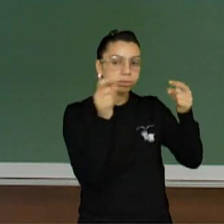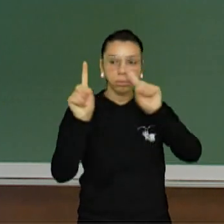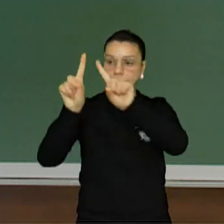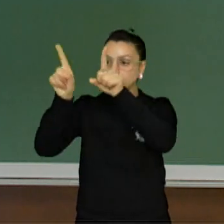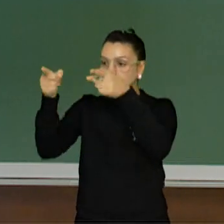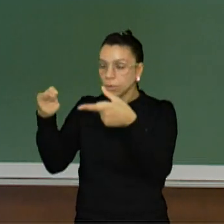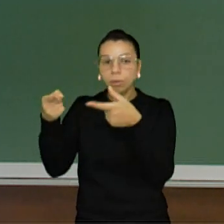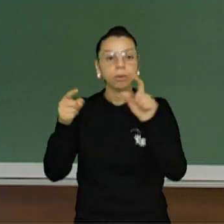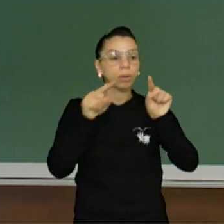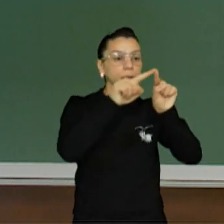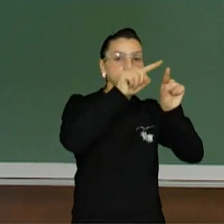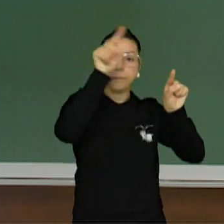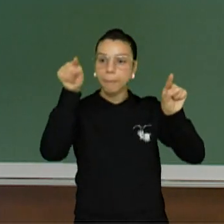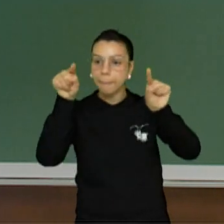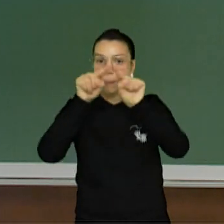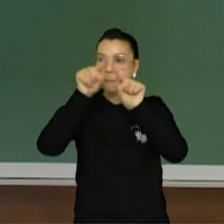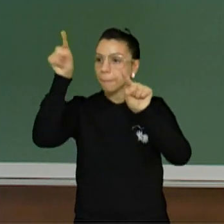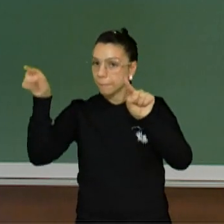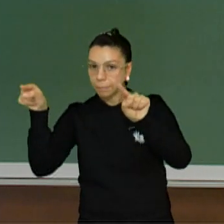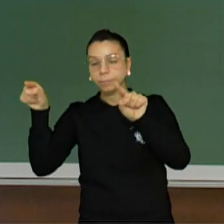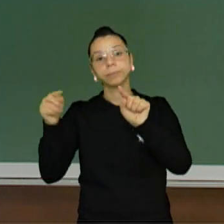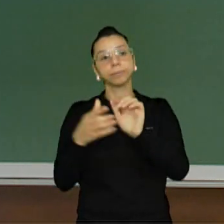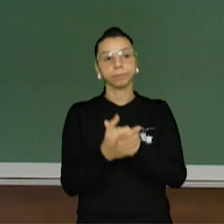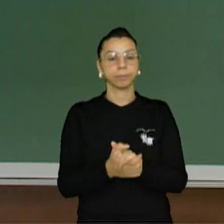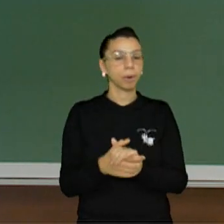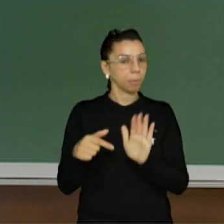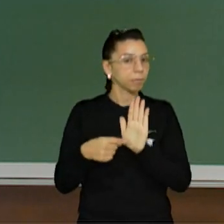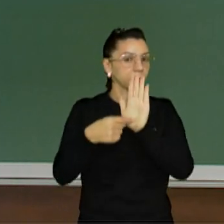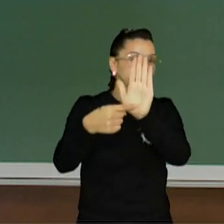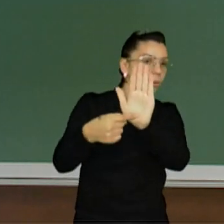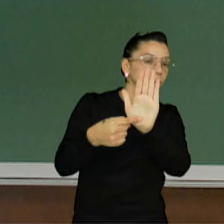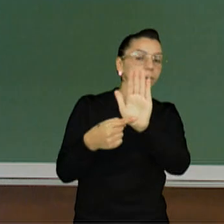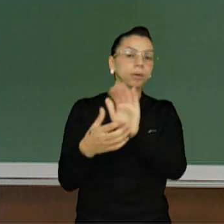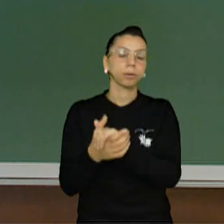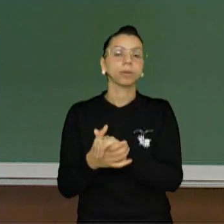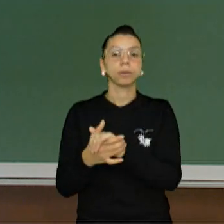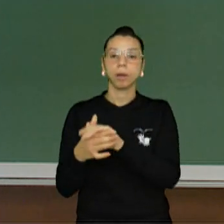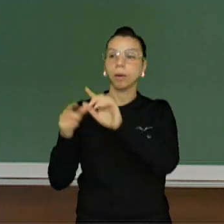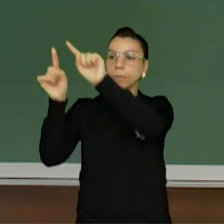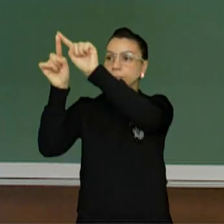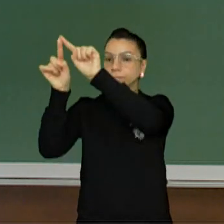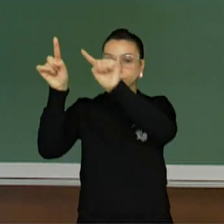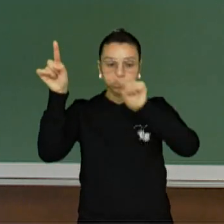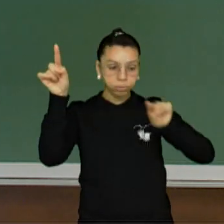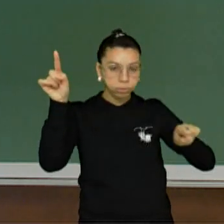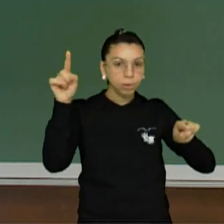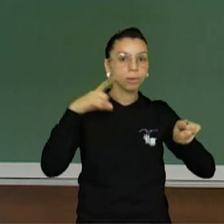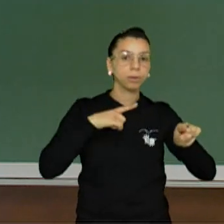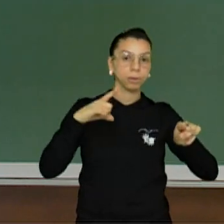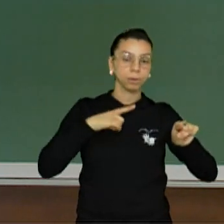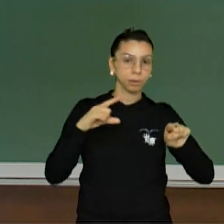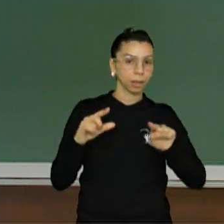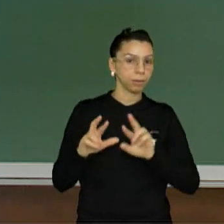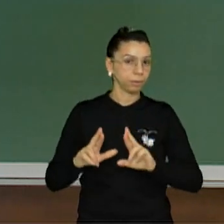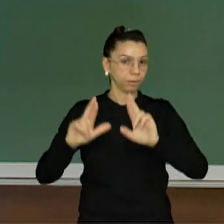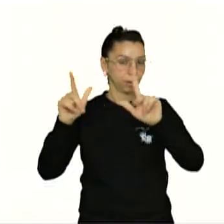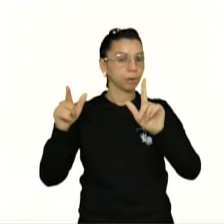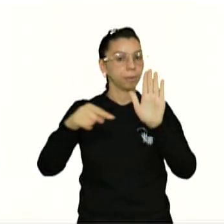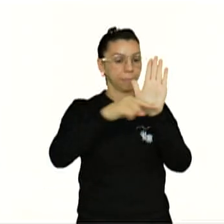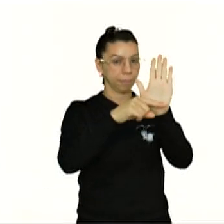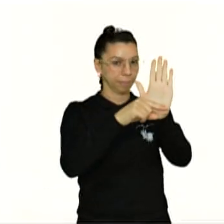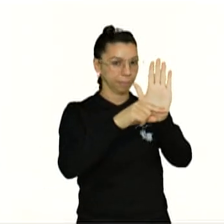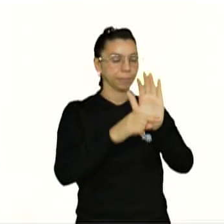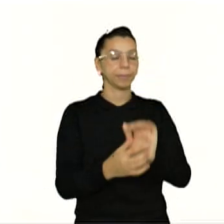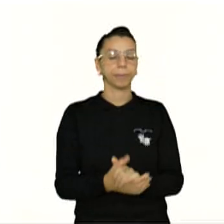aqui ficou menos 3 com menos 1, só para mostrar que na volta ali, ó, a gente tem a diferença, o sinal de